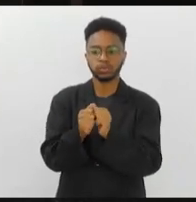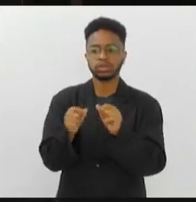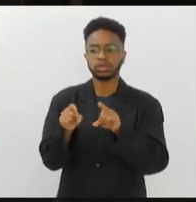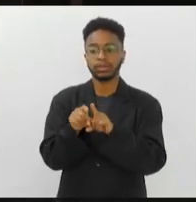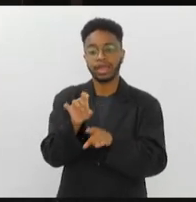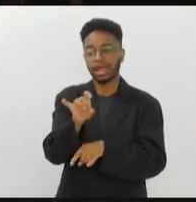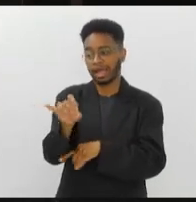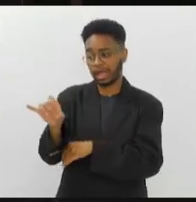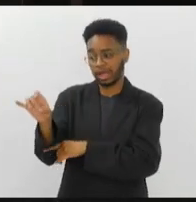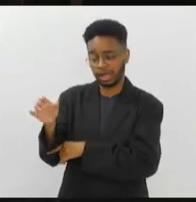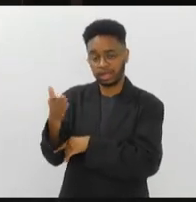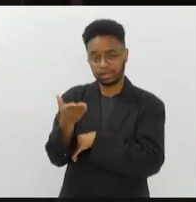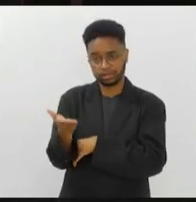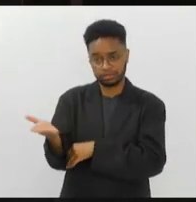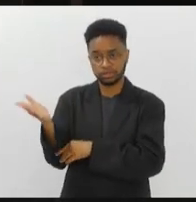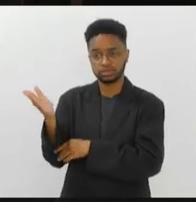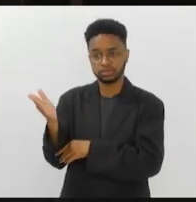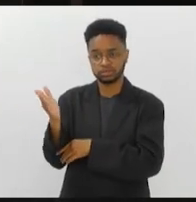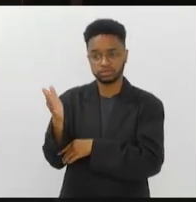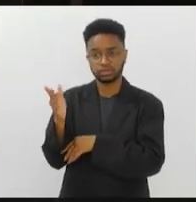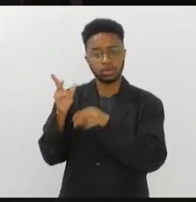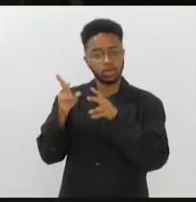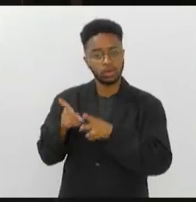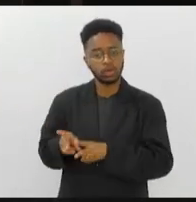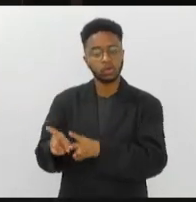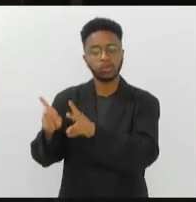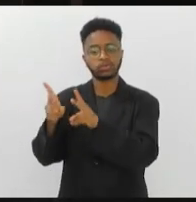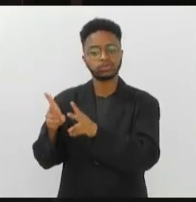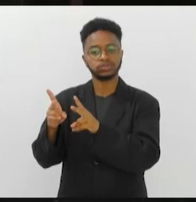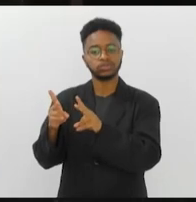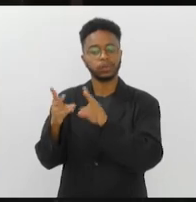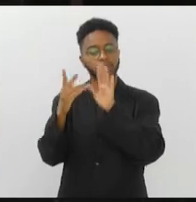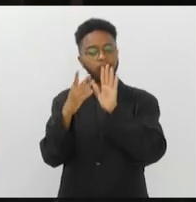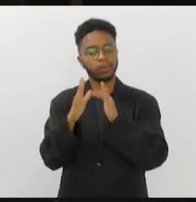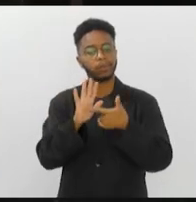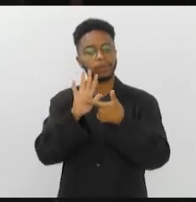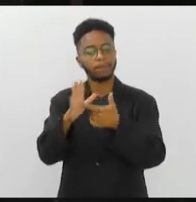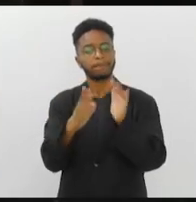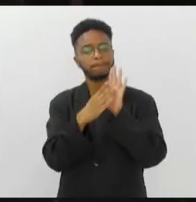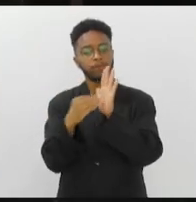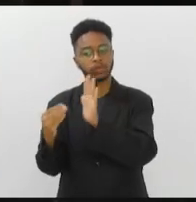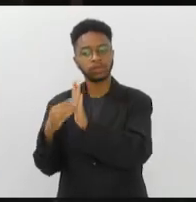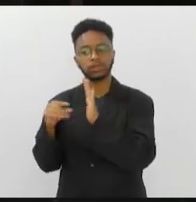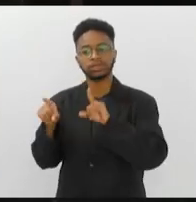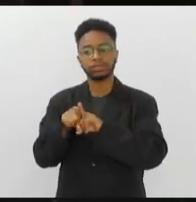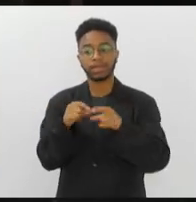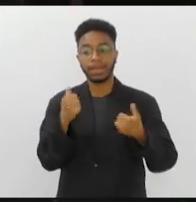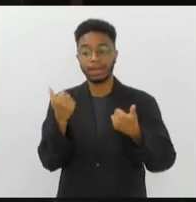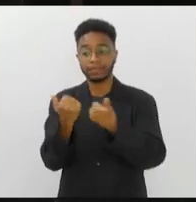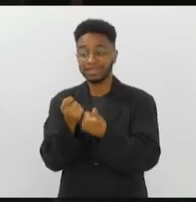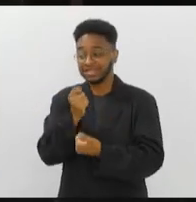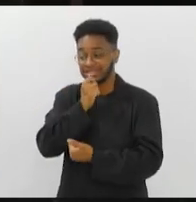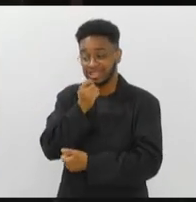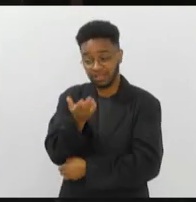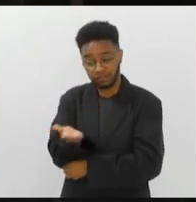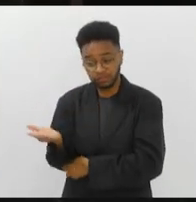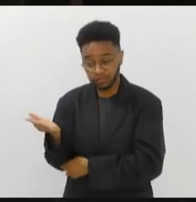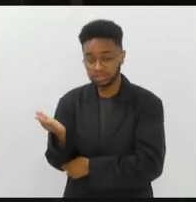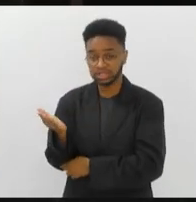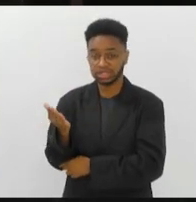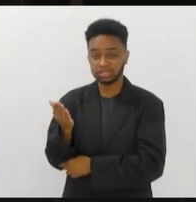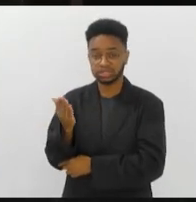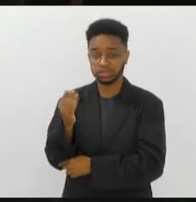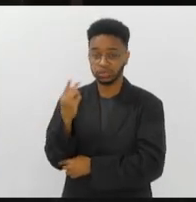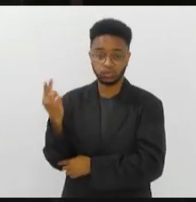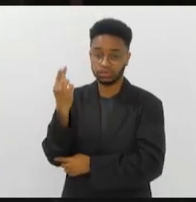de vocês é uma fonte constante de inspiração e apoio. Sem vocês, esse reconhecimento